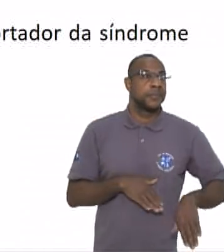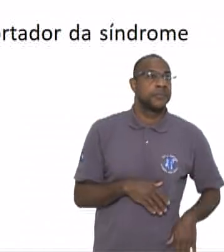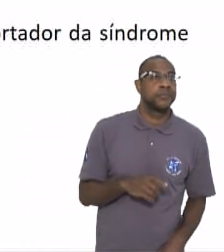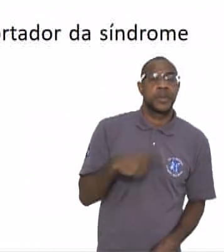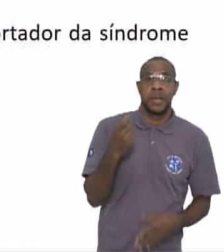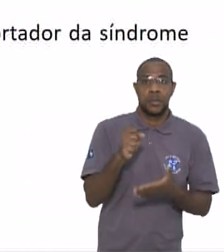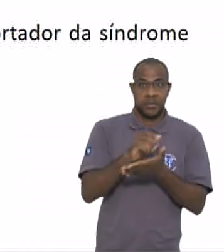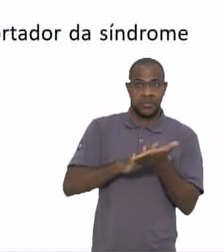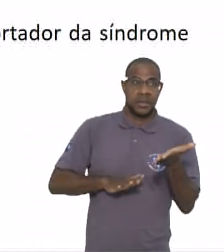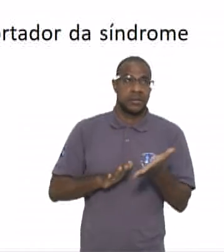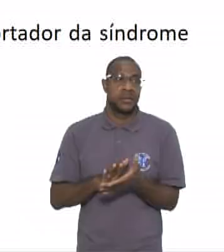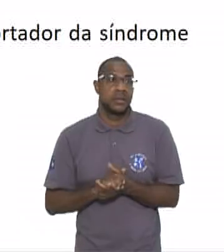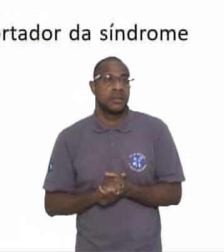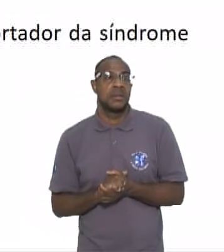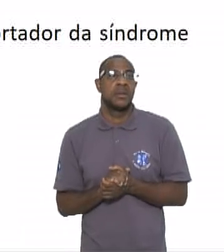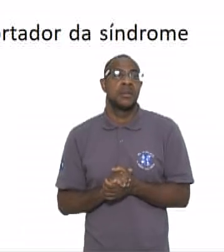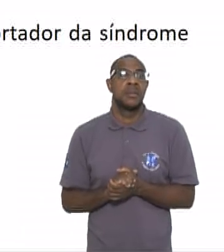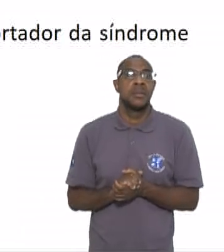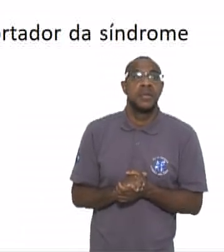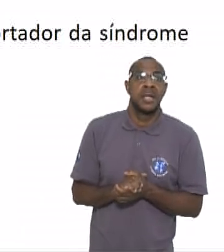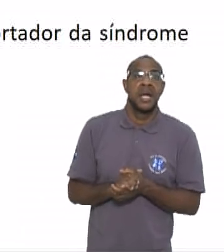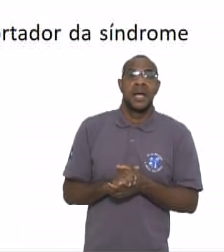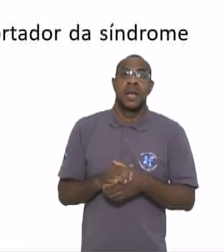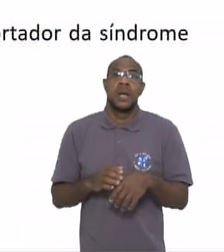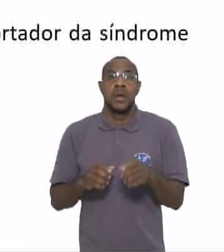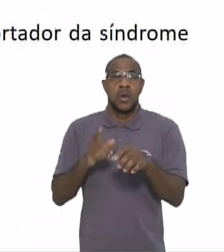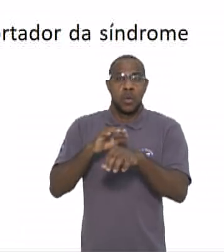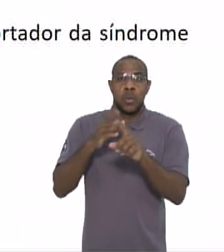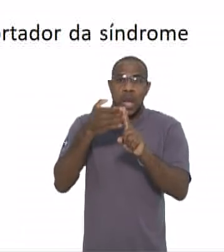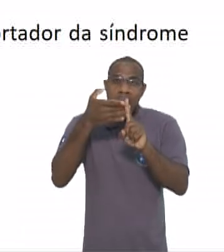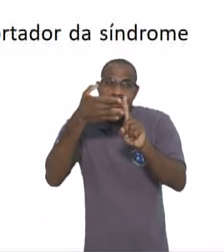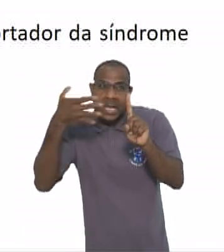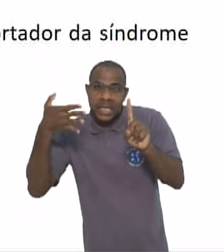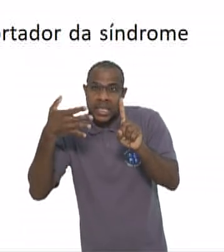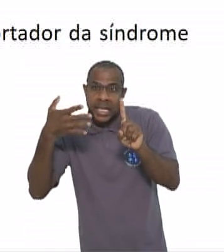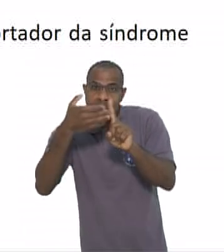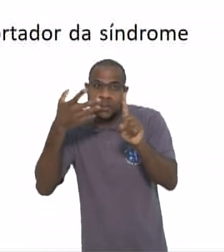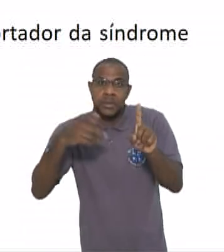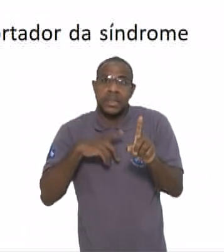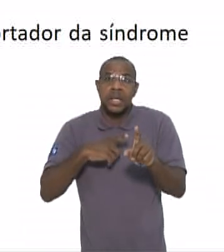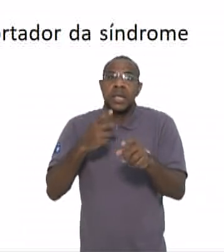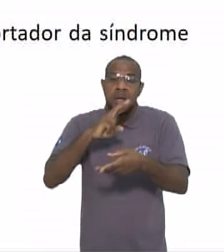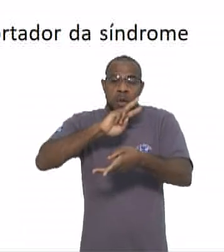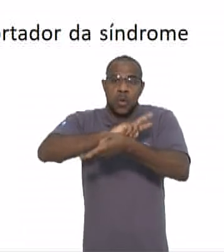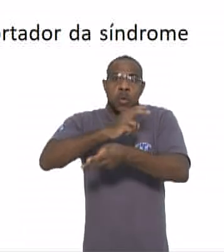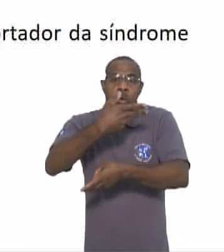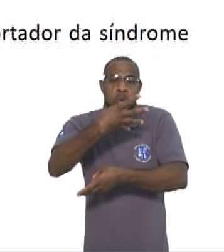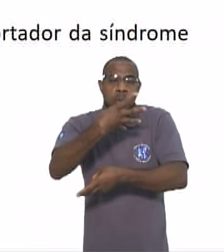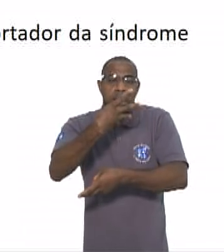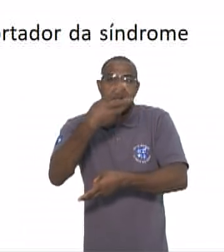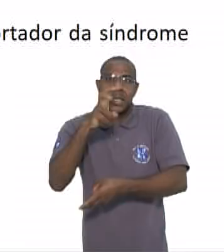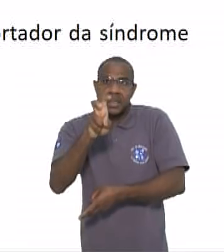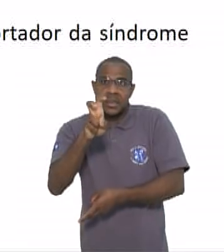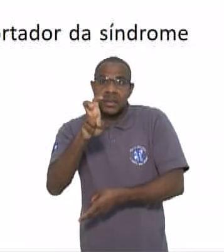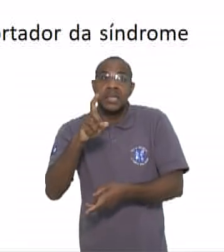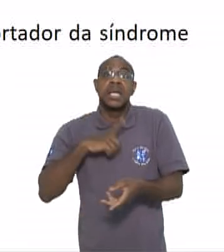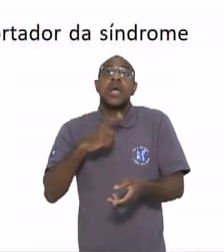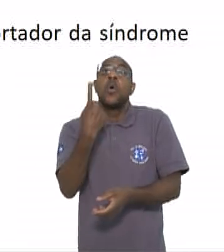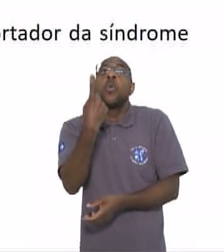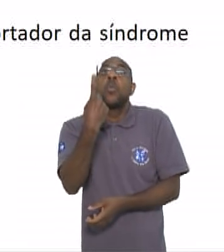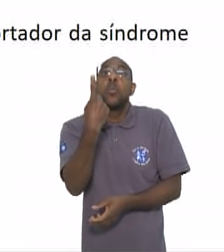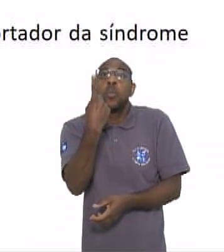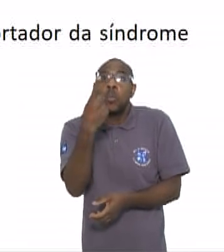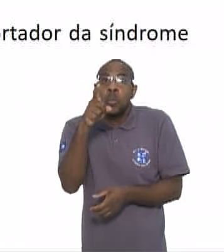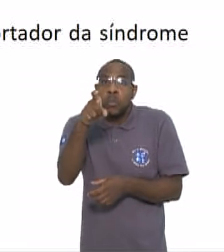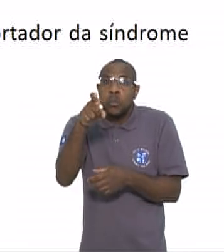Mais um exercício. Na síndrome de Turner, temos um indivíduo com 45 cromossomos, que apresenta apenas um cromossomo sexual X.